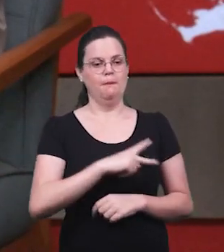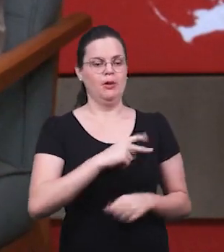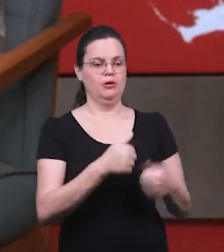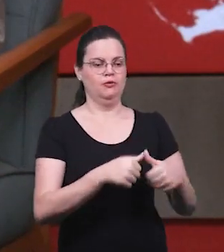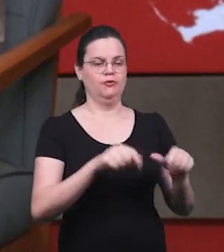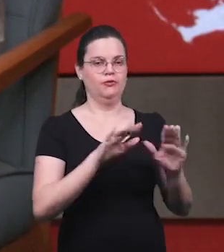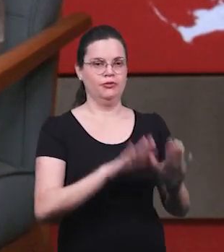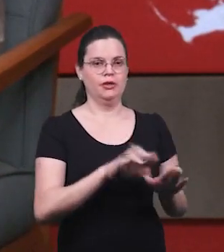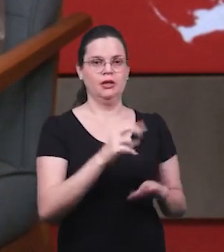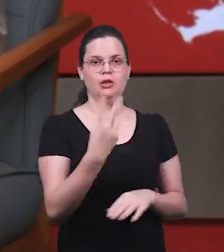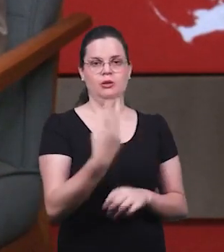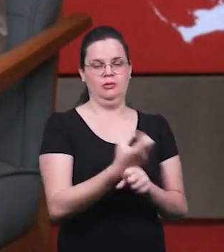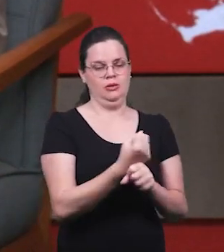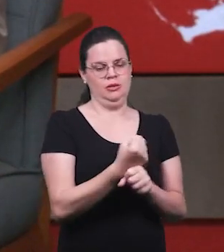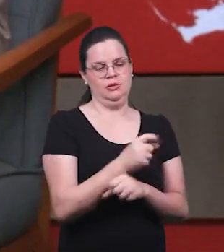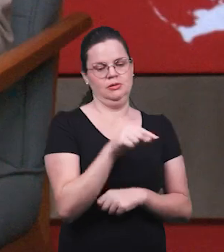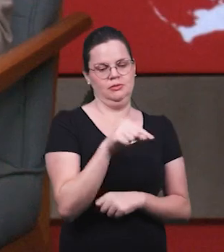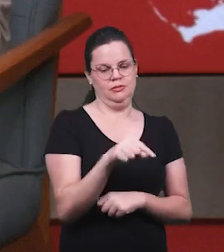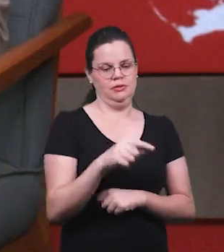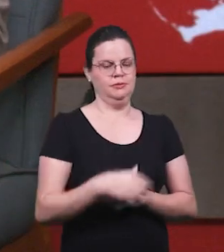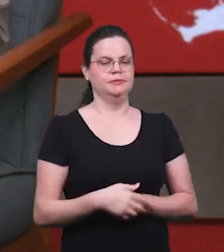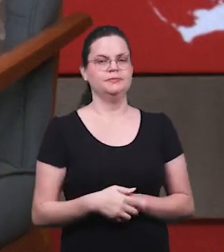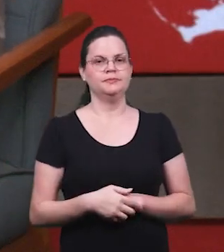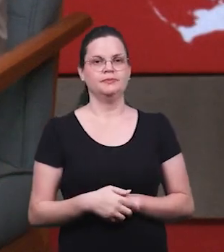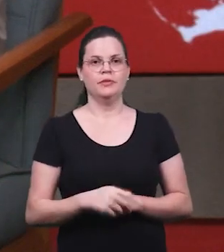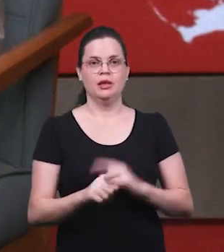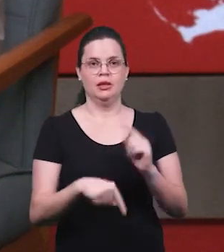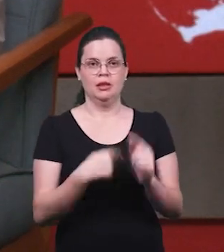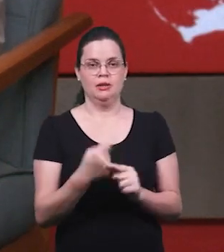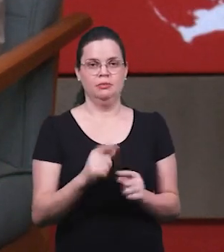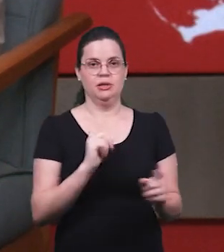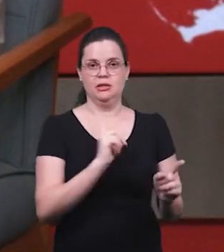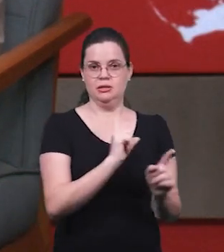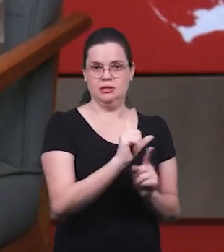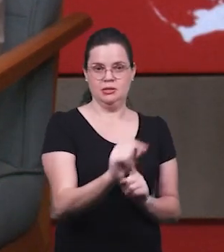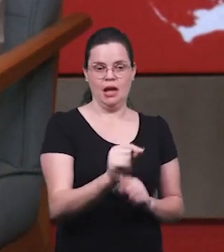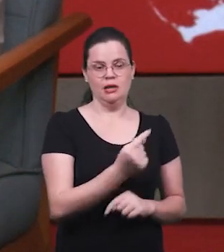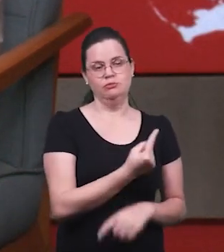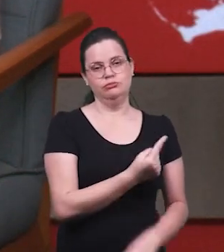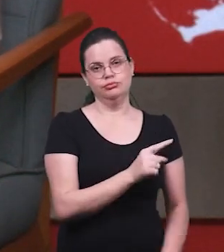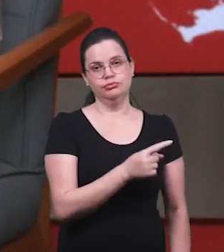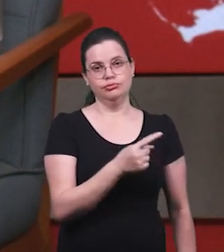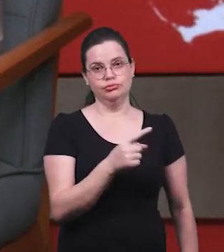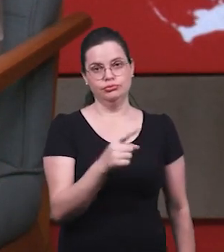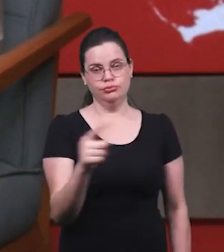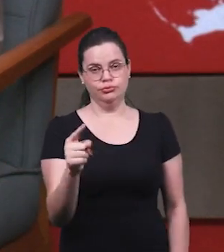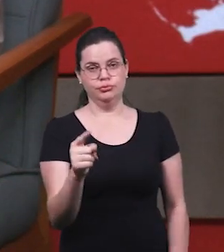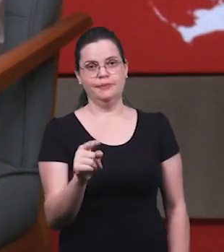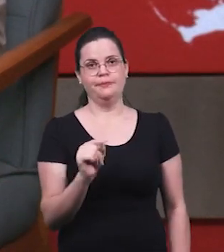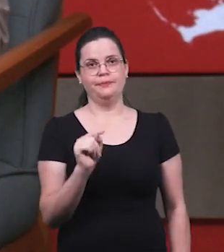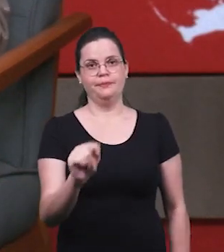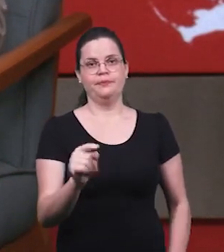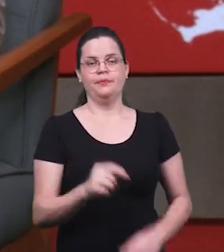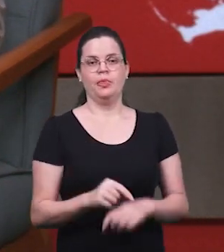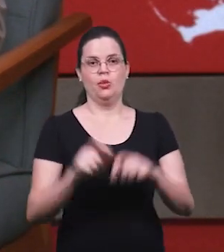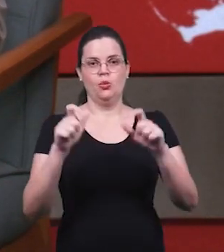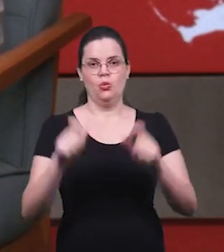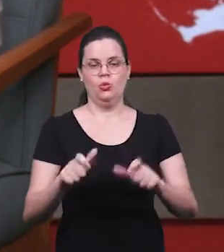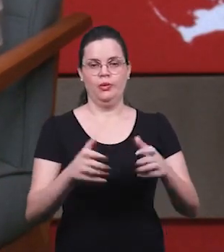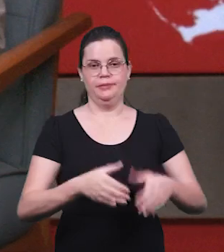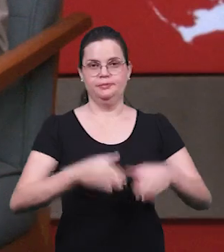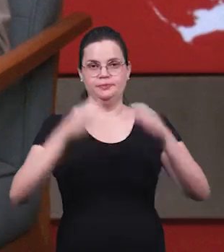pouco mais de 2 anos. Mas já na saída dele ali, porque ele sai em direção depois